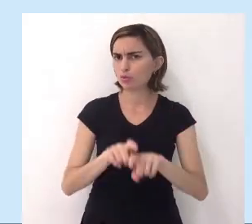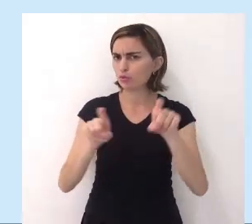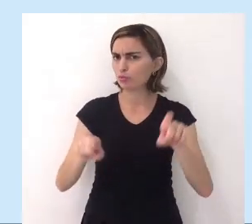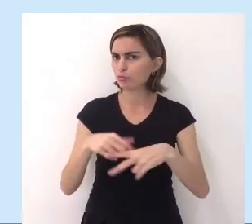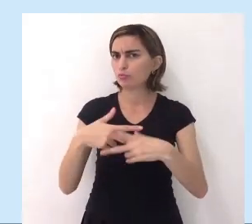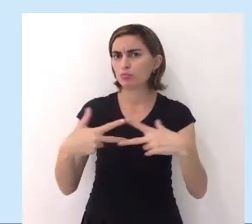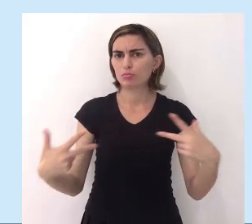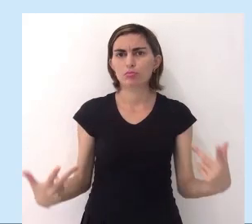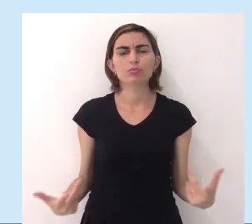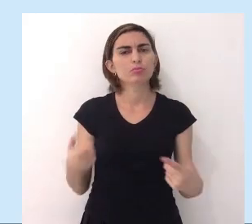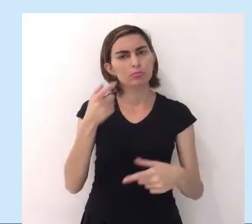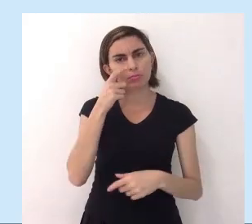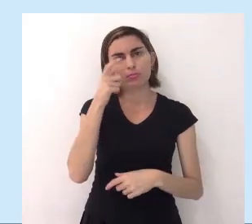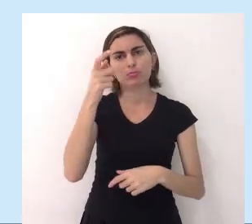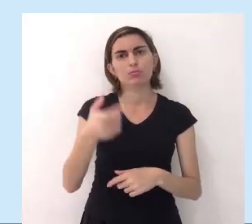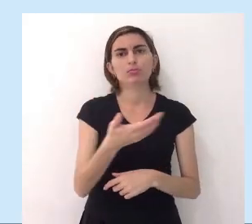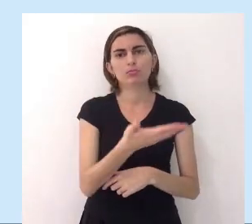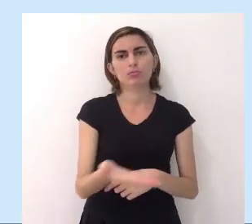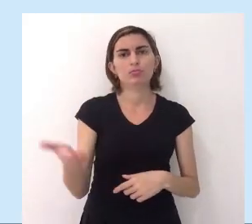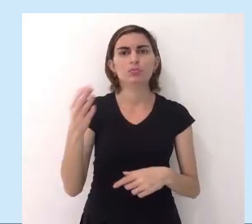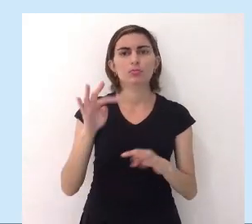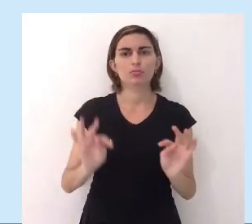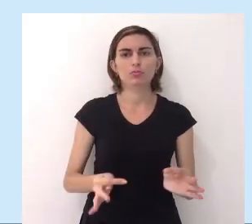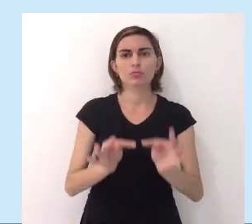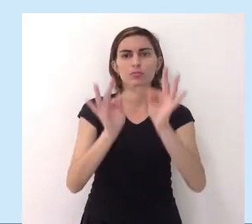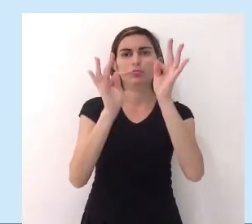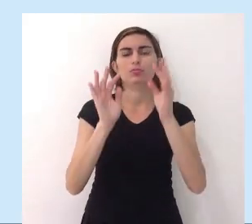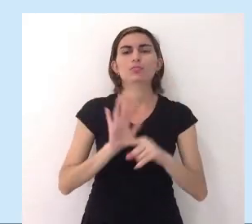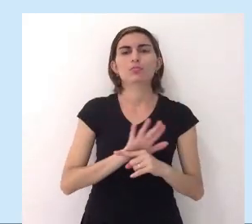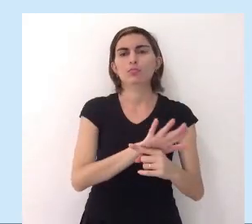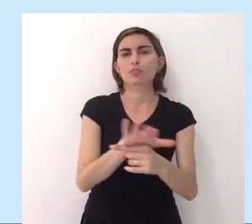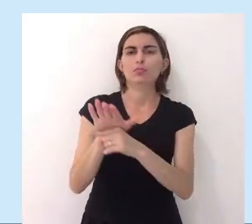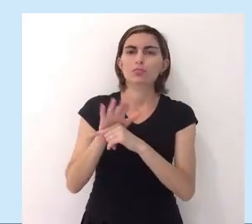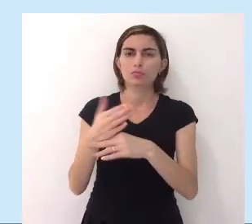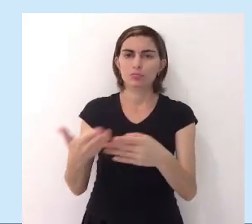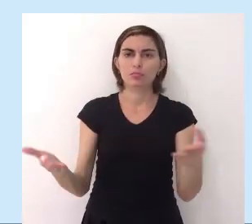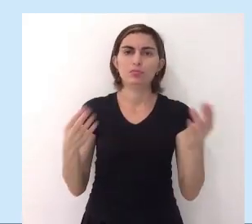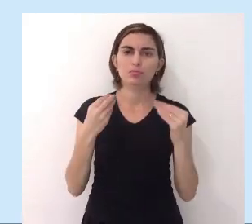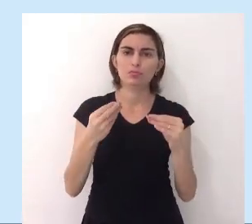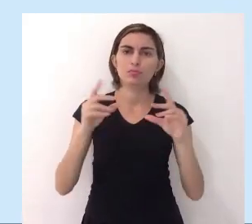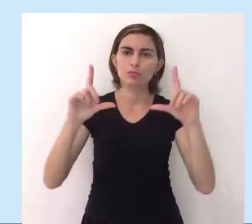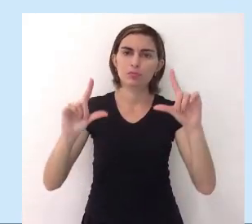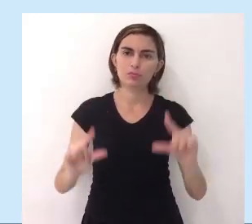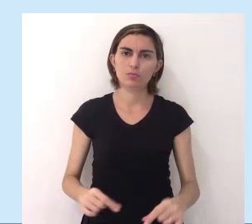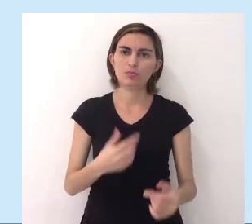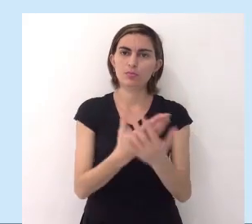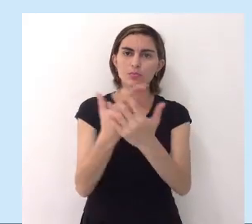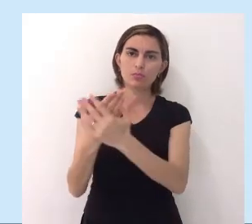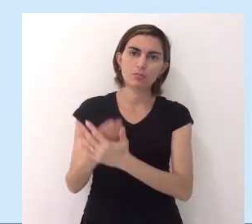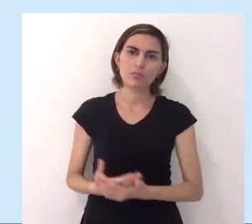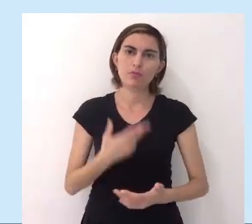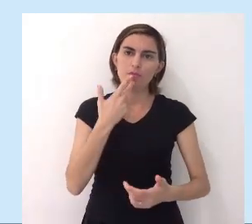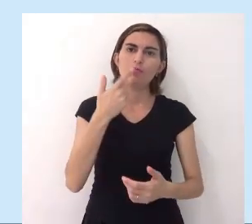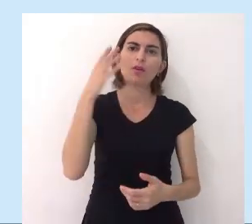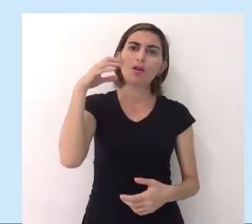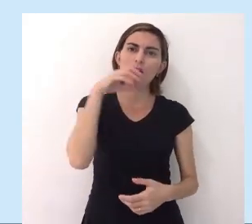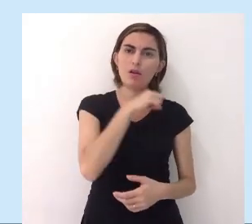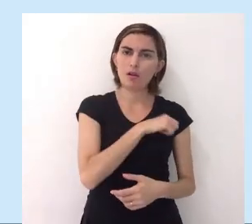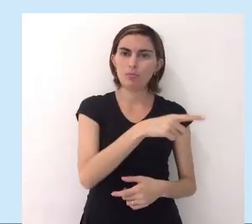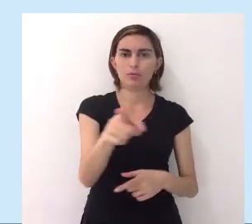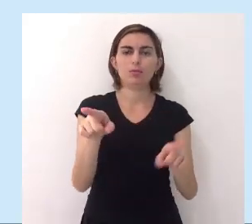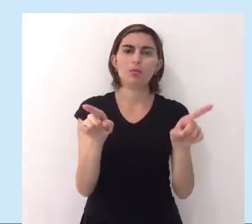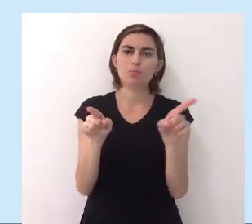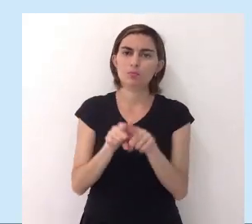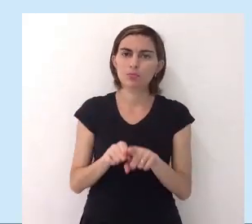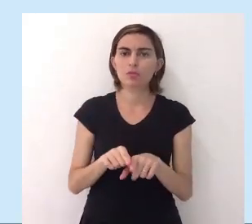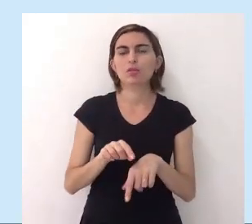digitais, gente, porque é interessante que você use a tecnologia a seu favor, tá? Você pode diminuir essa aula, eu sei que eu falo um pouco rápido, tá? Você